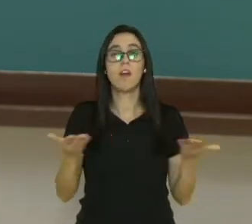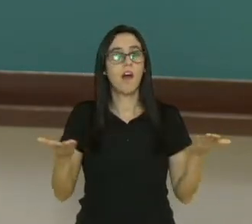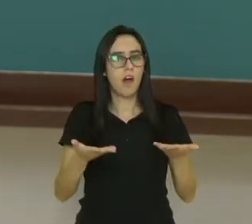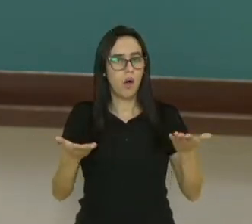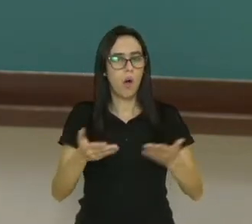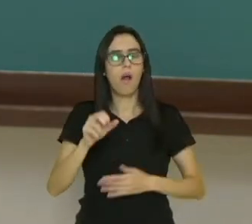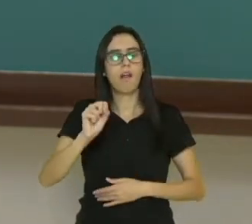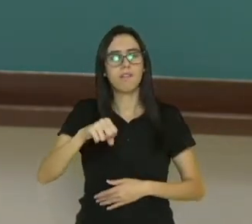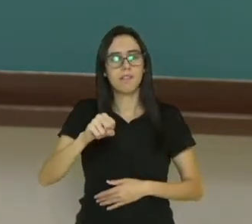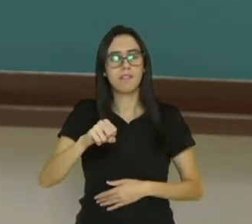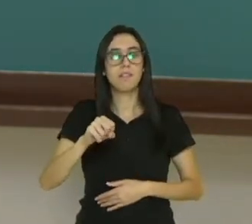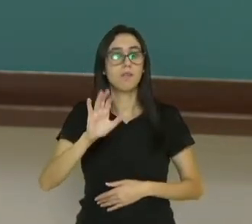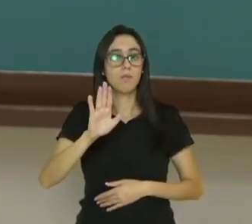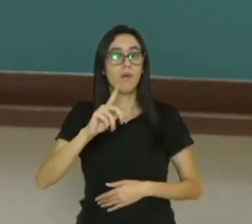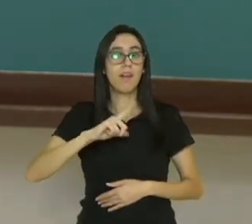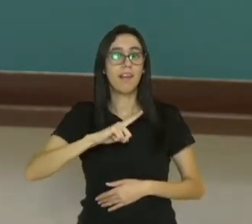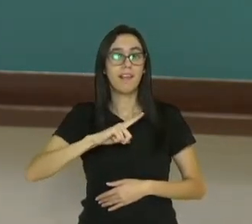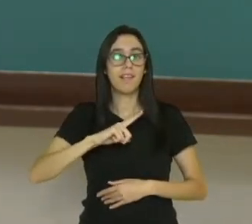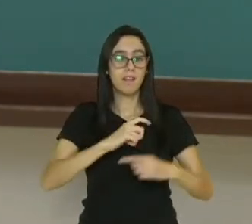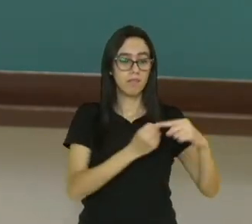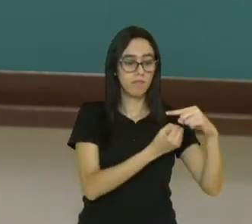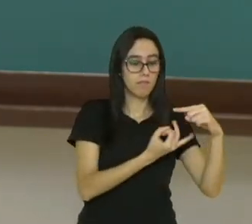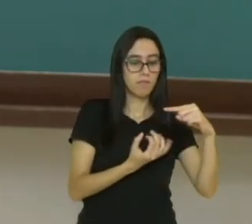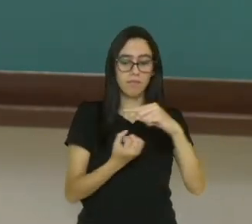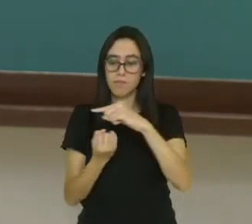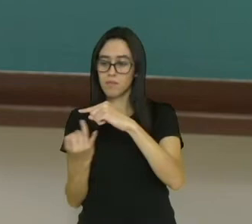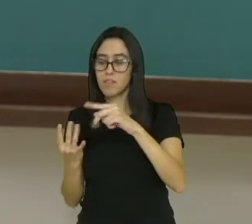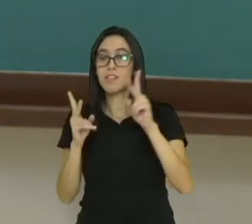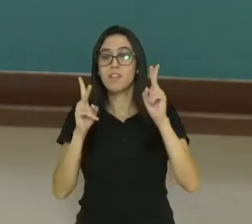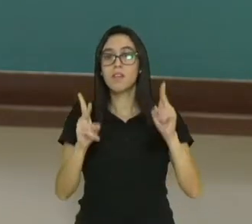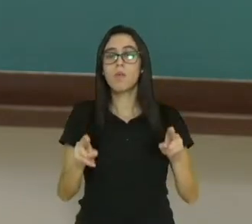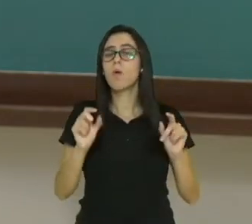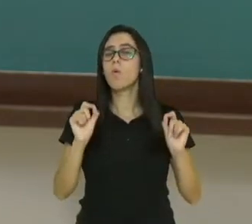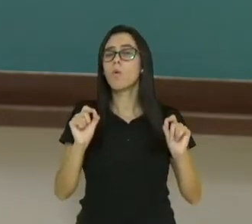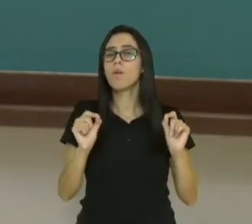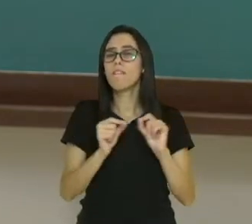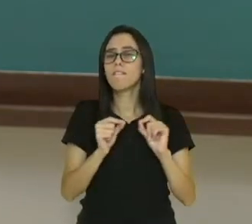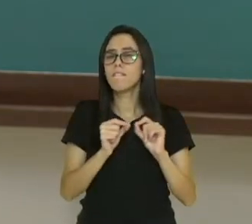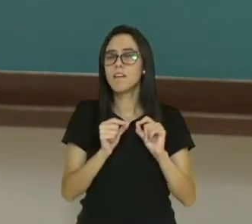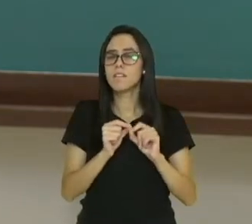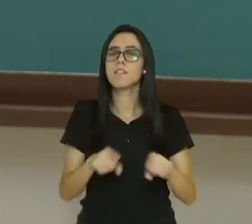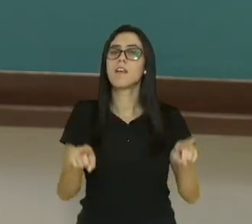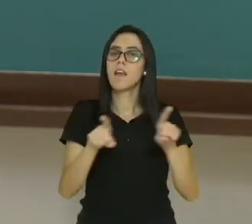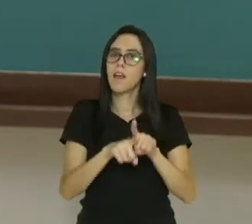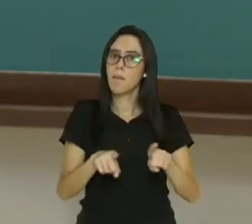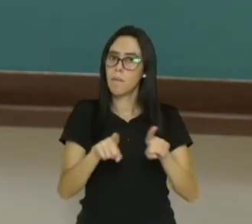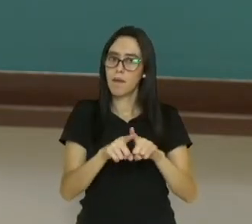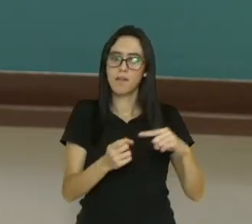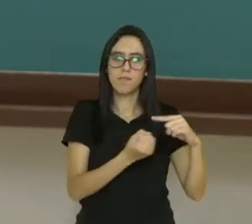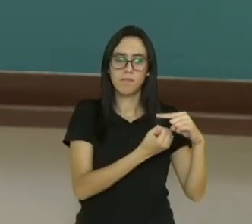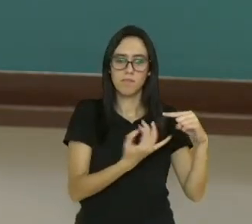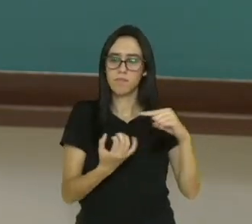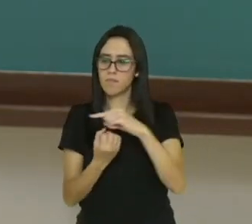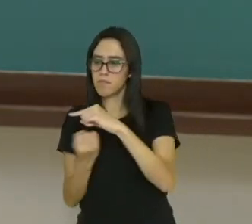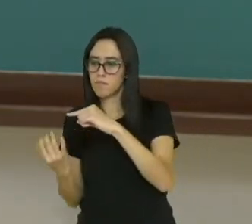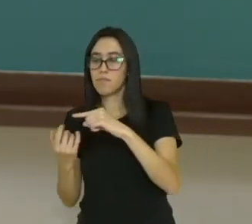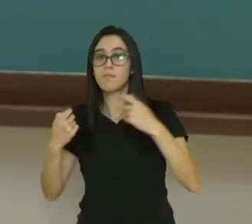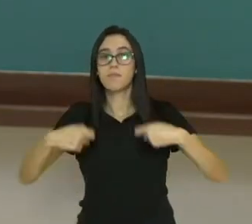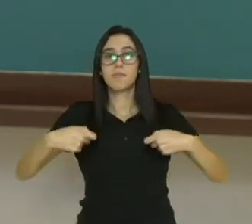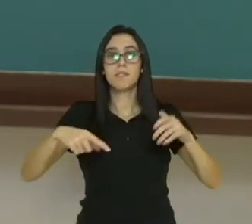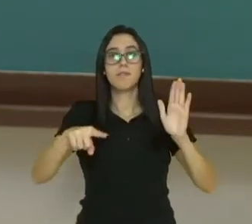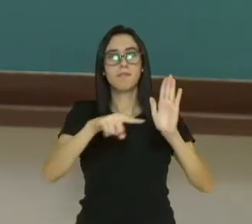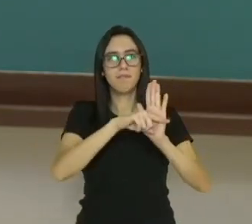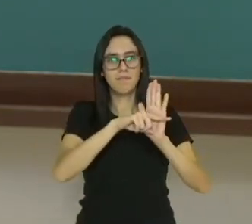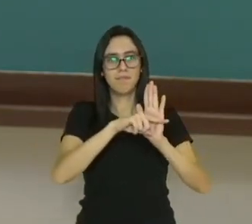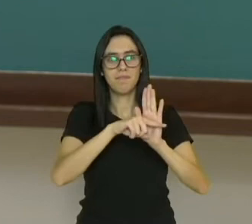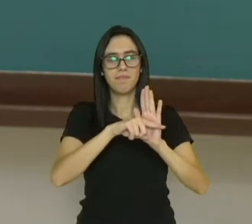gente, eu tenho denominadores iguais. O que eu faço? Repito o denominador e subtraio. 8 menos 5,